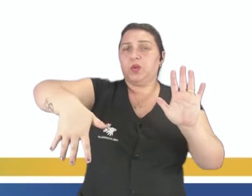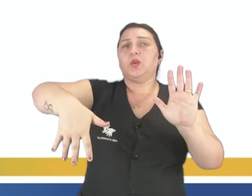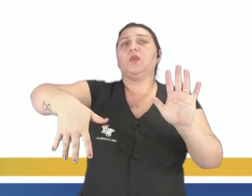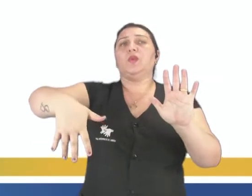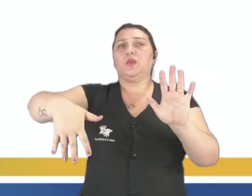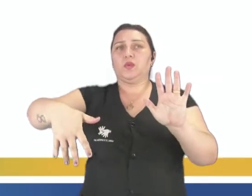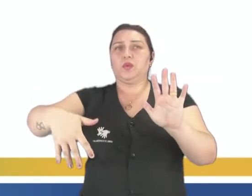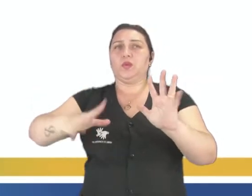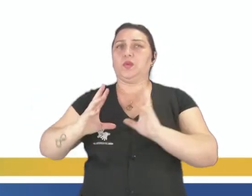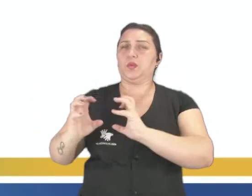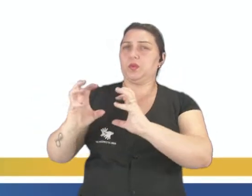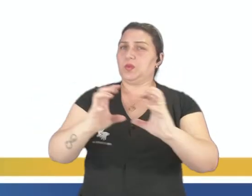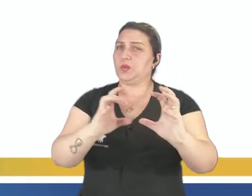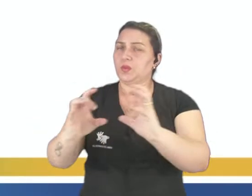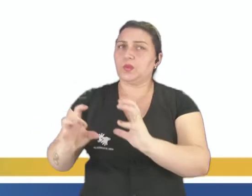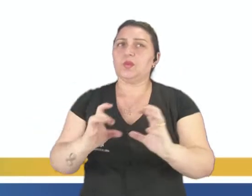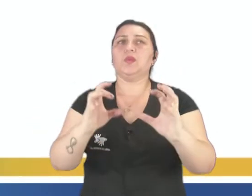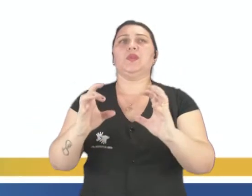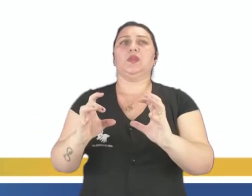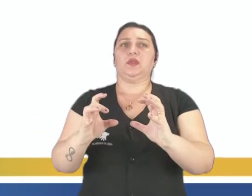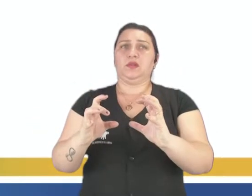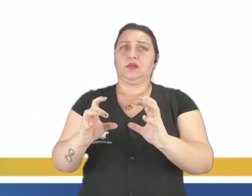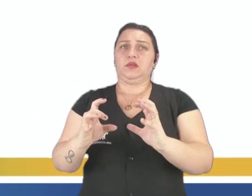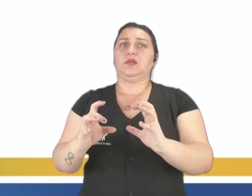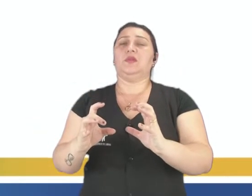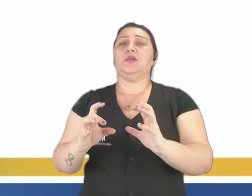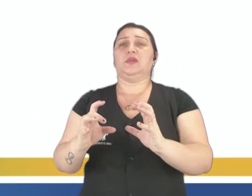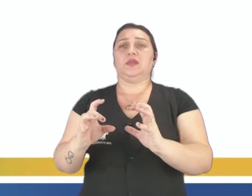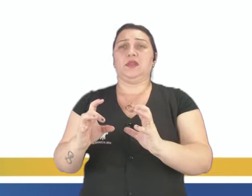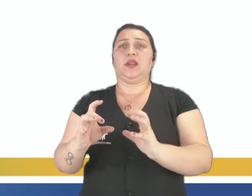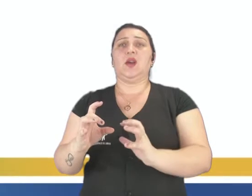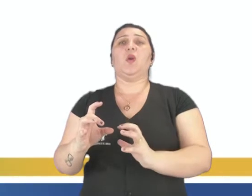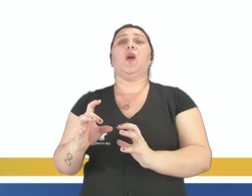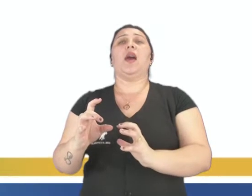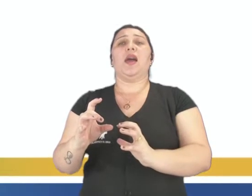contrastes, conflitos, teocentrismo versus o